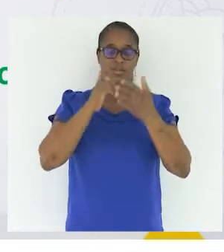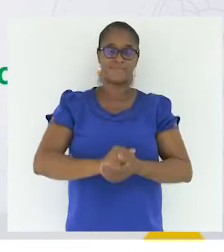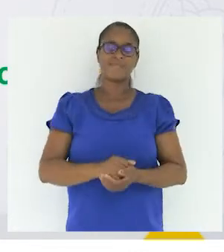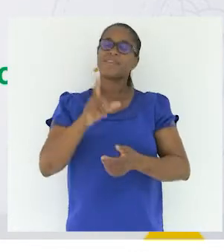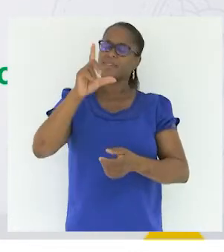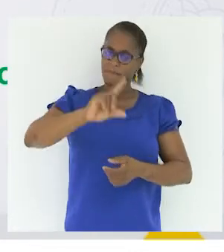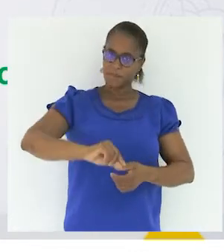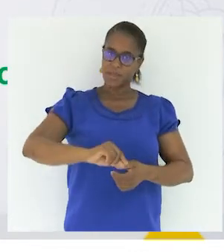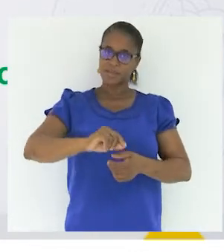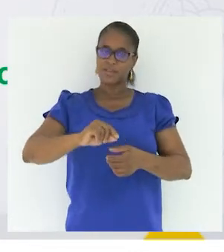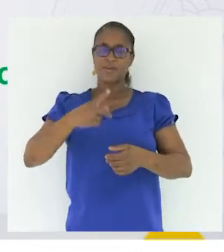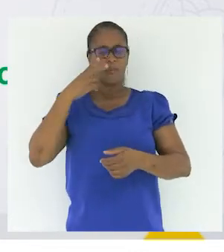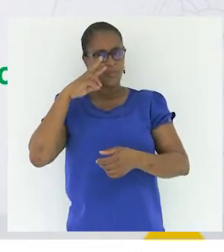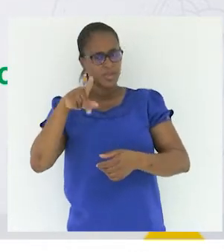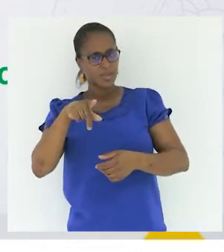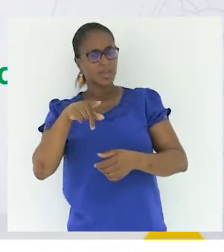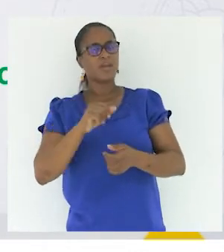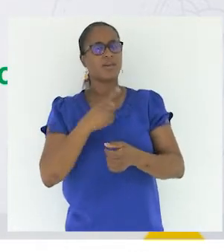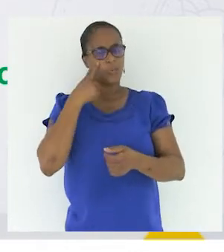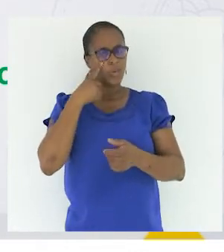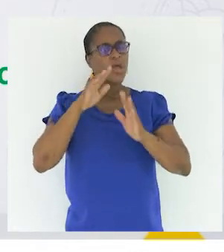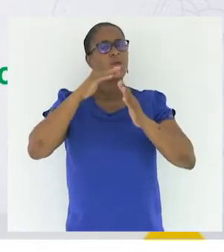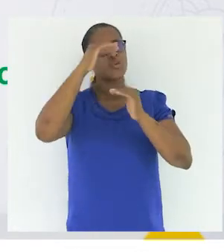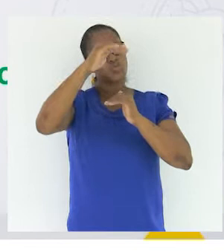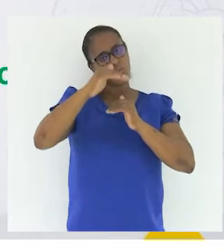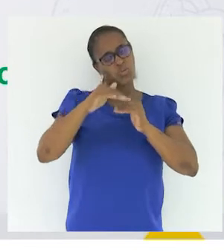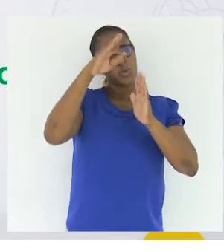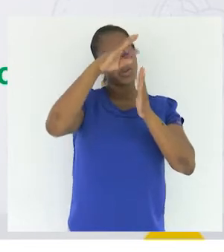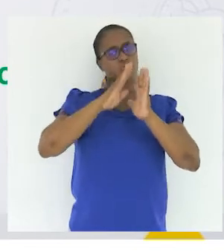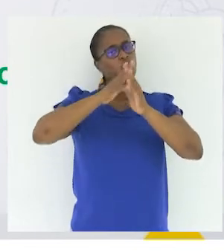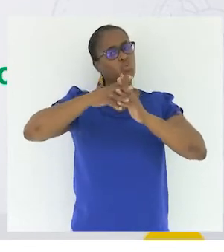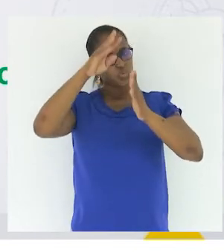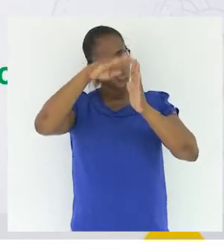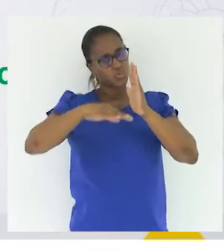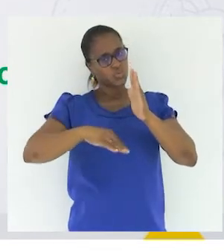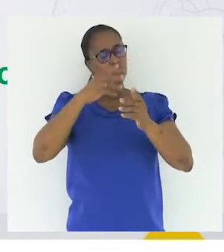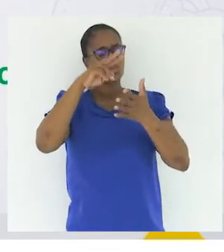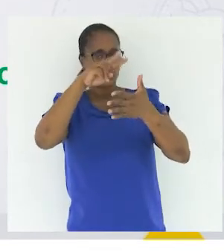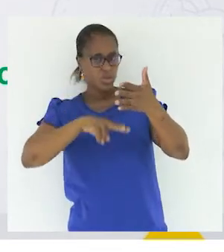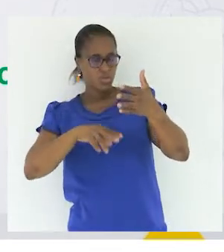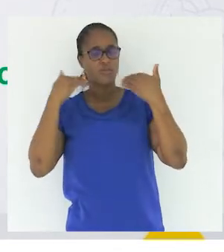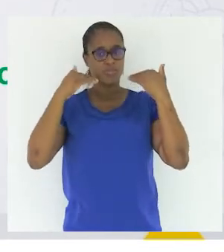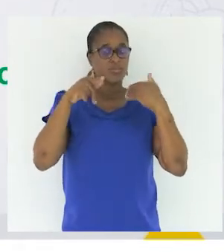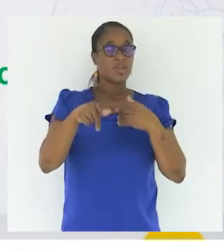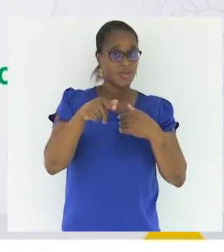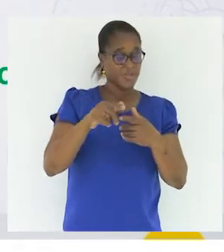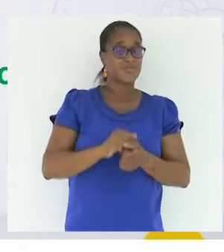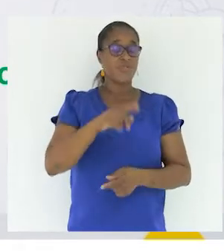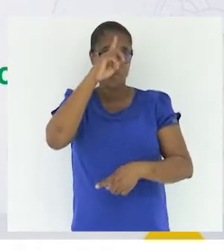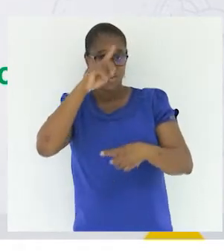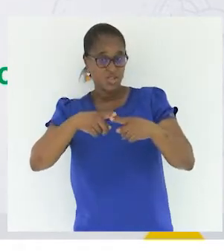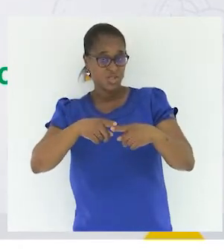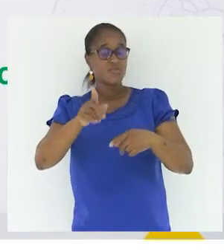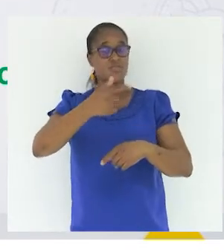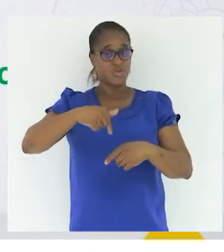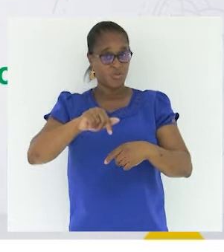e ainda reconhecer a estrutura do texto informativo. Então, esses são os objetivos